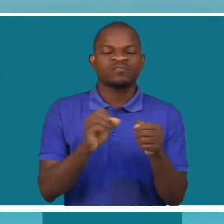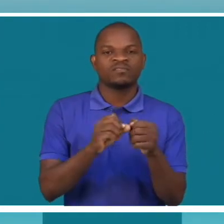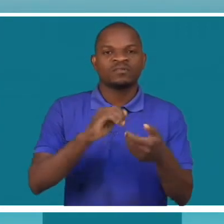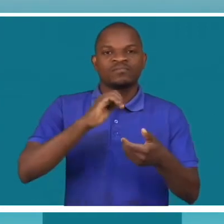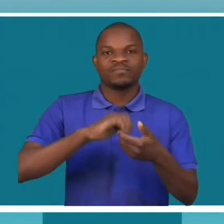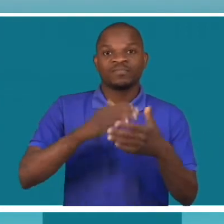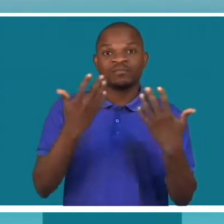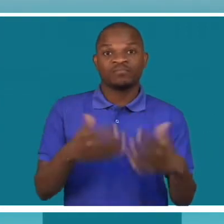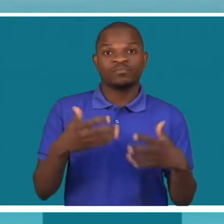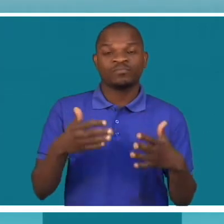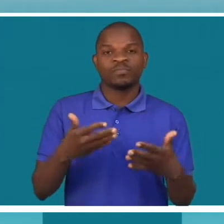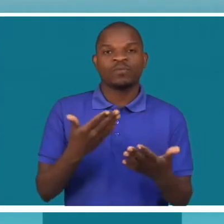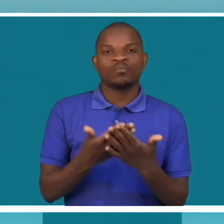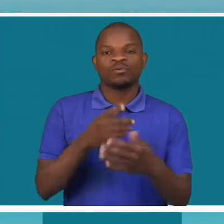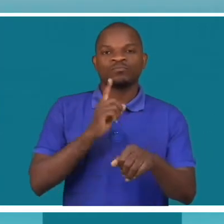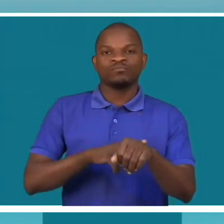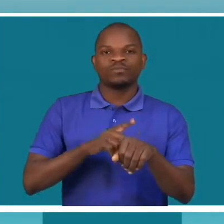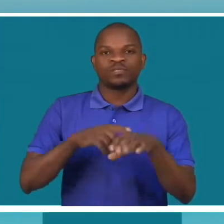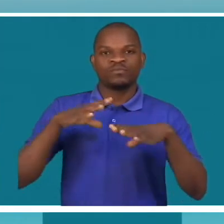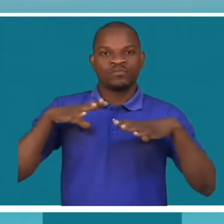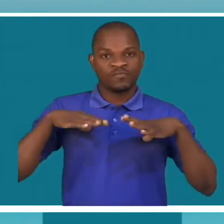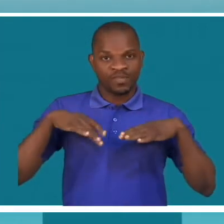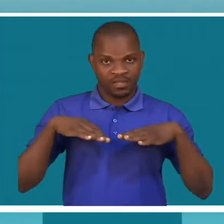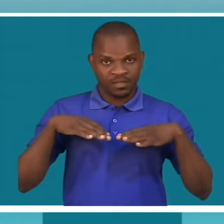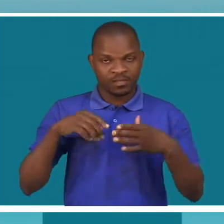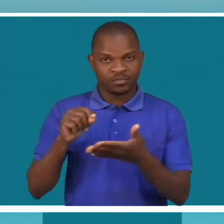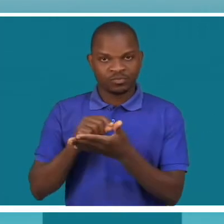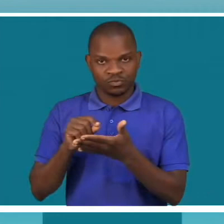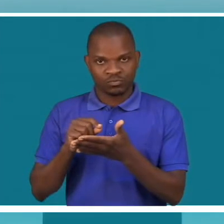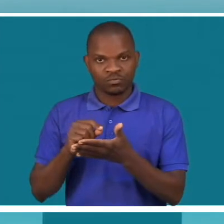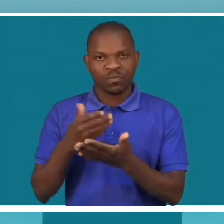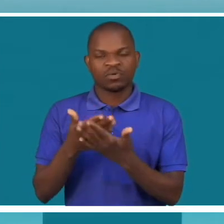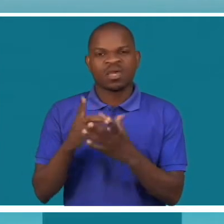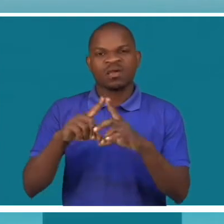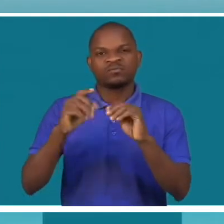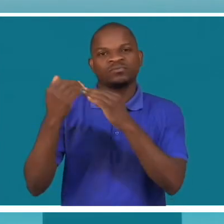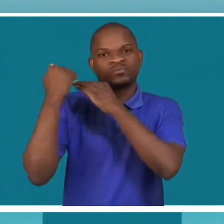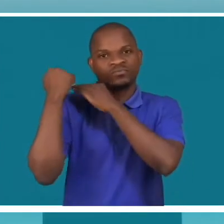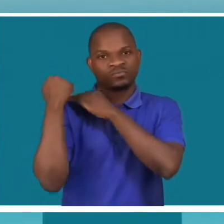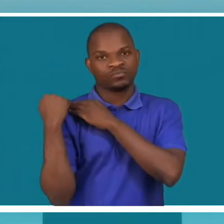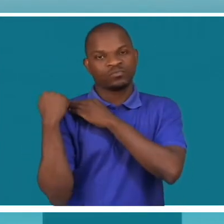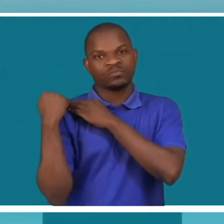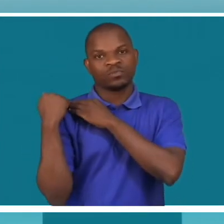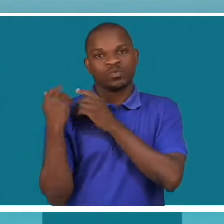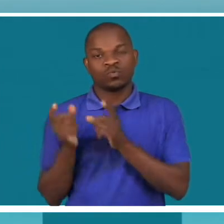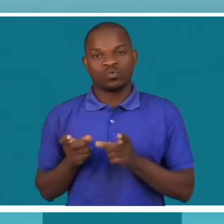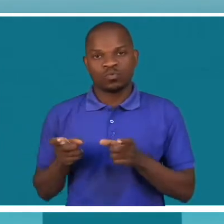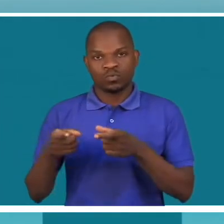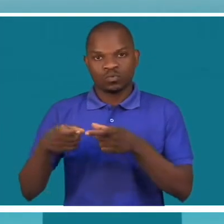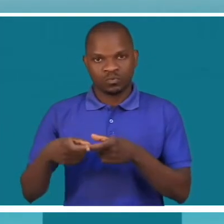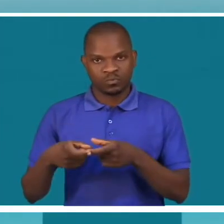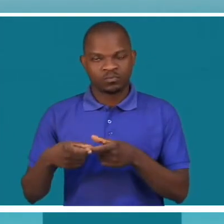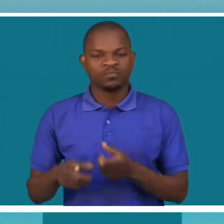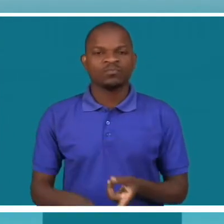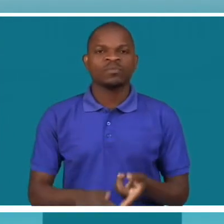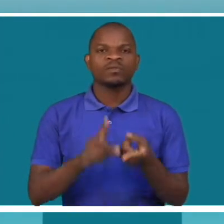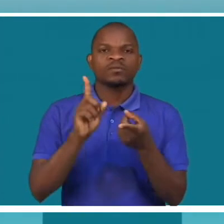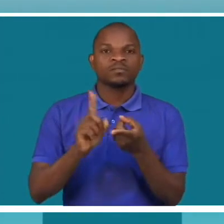recriarem neste período de férias, este é o primeiro aspecto, como responsabilidade social do clube e